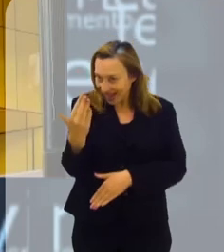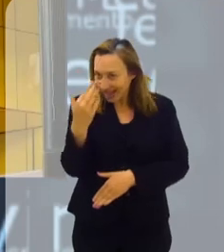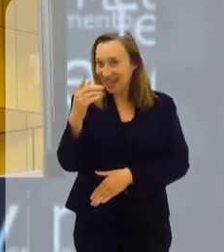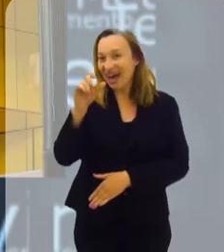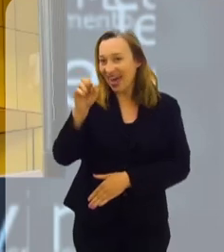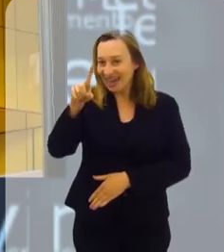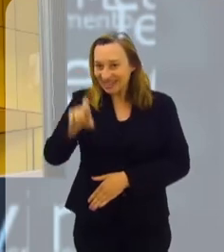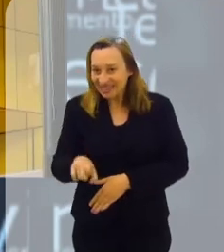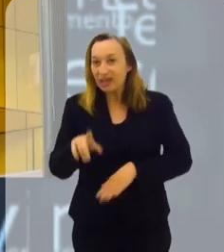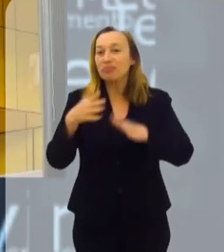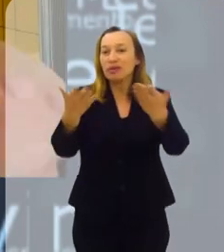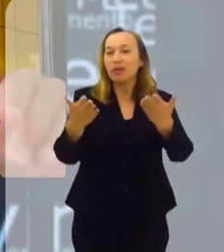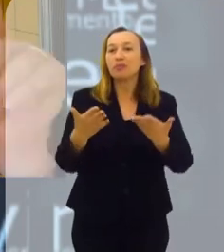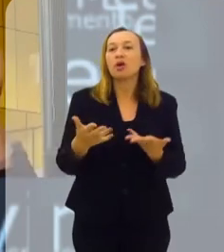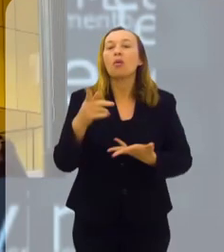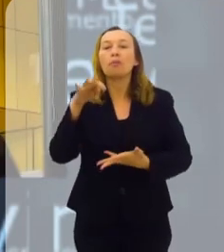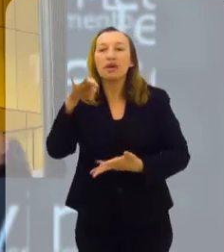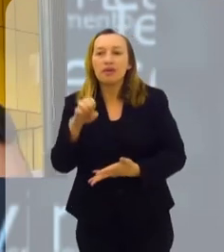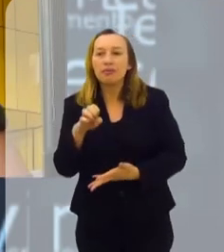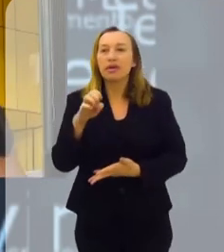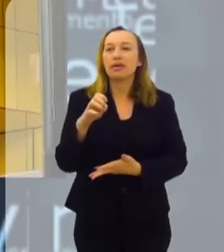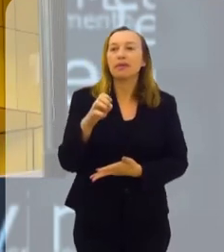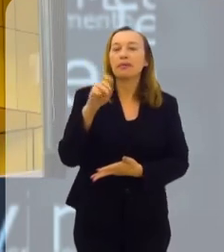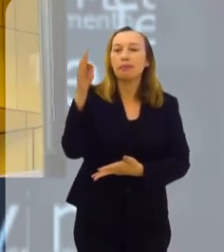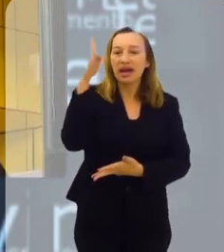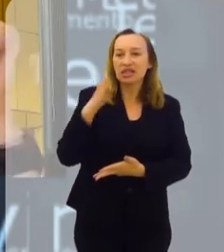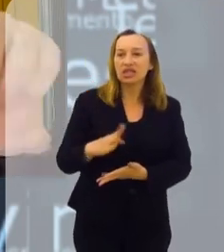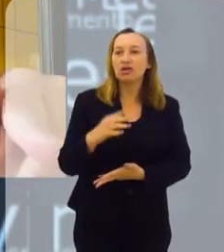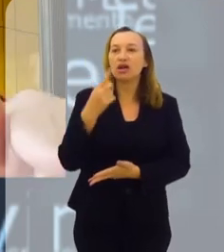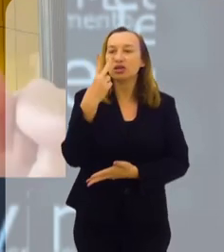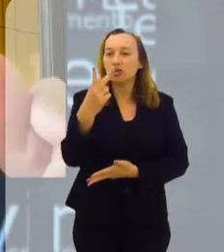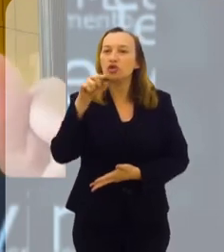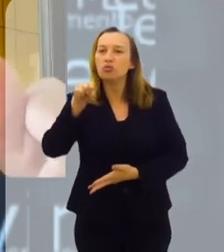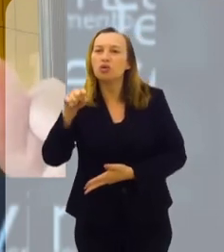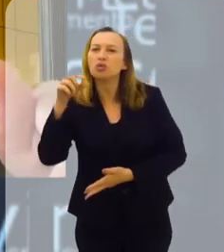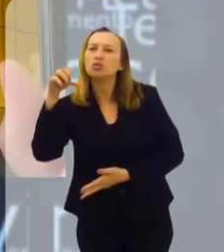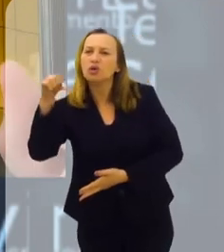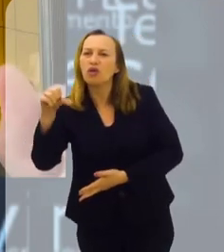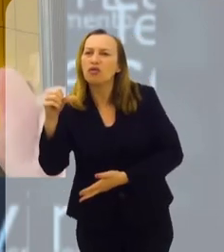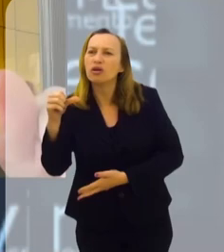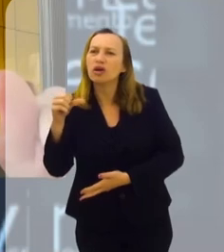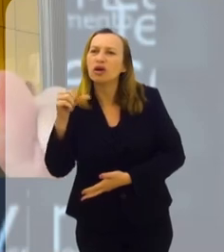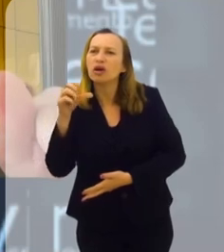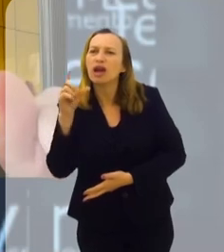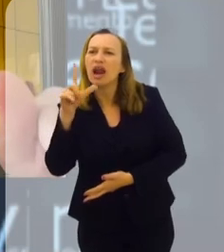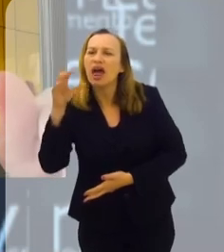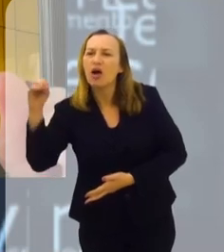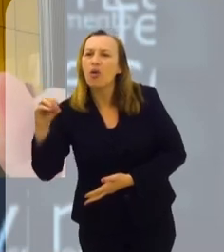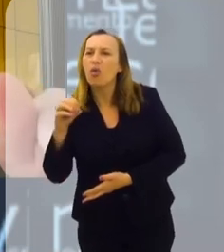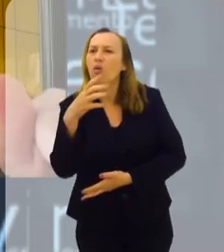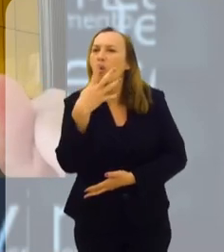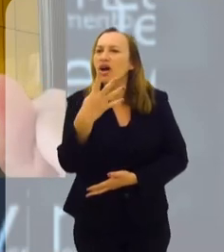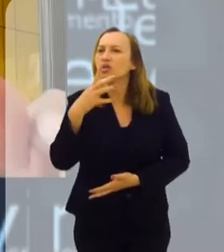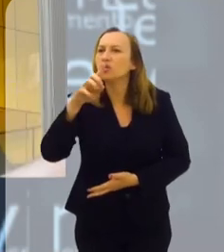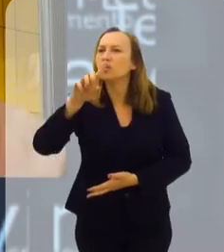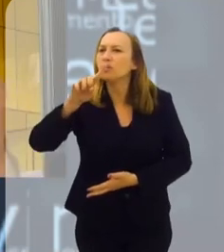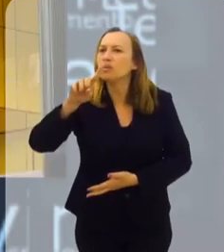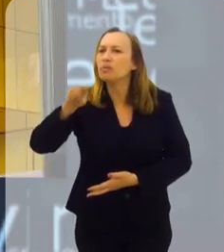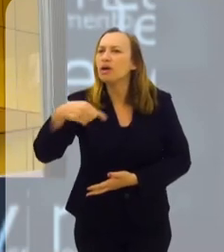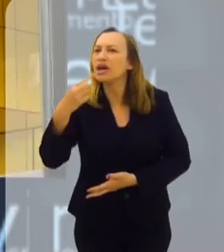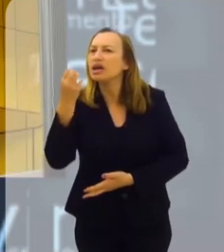números. PIB Brasil, Obrigada, é isso aí. Léo. Então, o PIB Brasil é 2,9. Do Rio é quanto, Léo? 4 ponto...